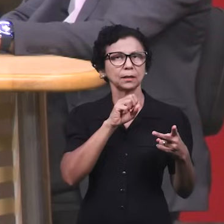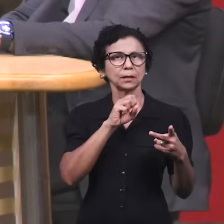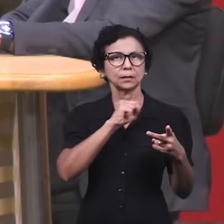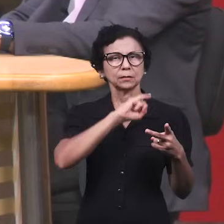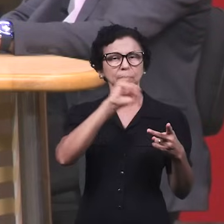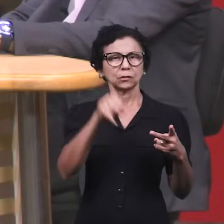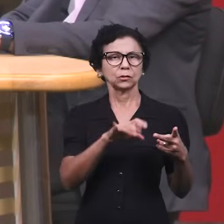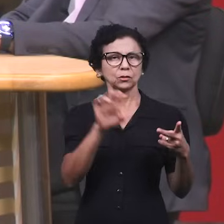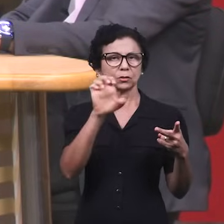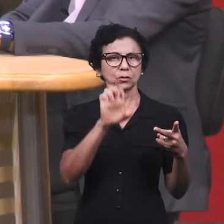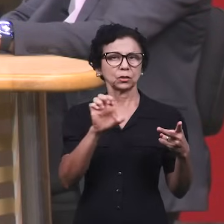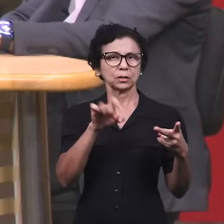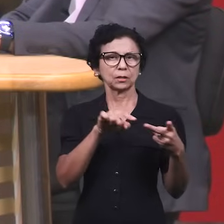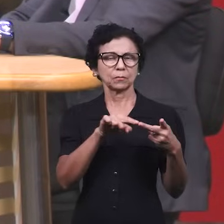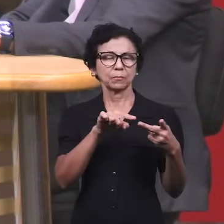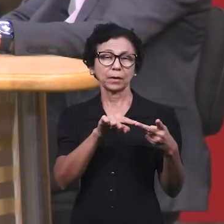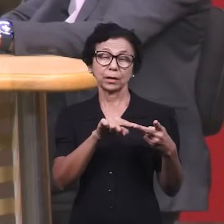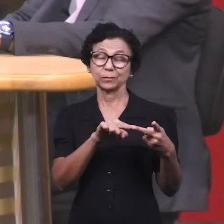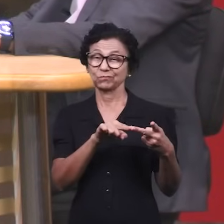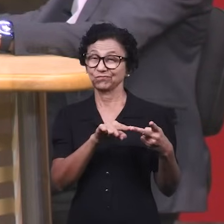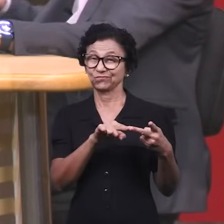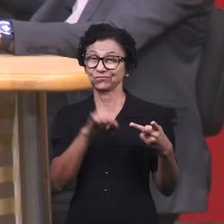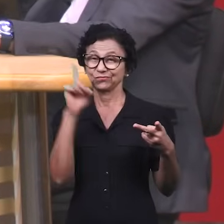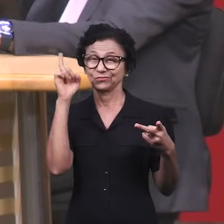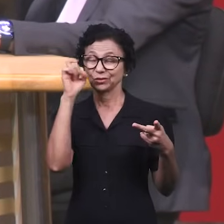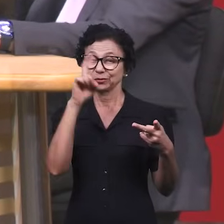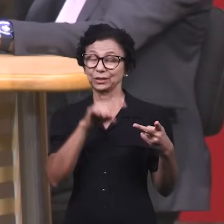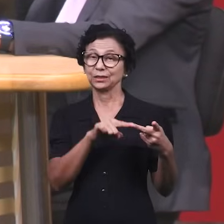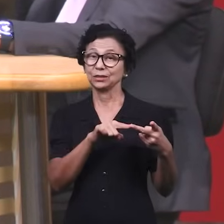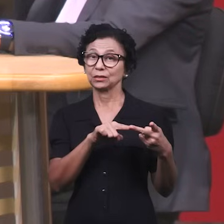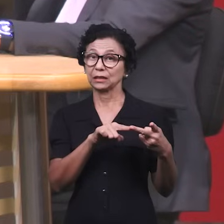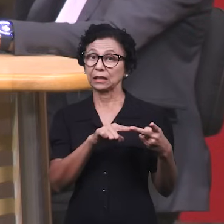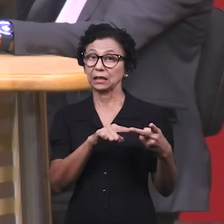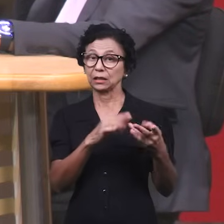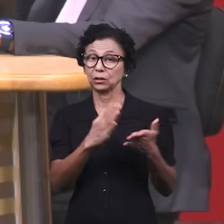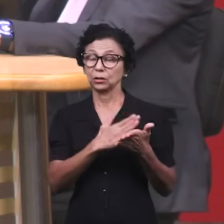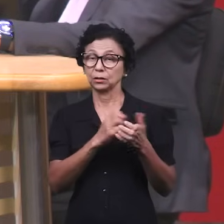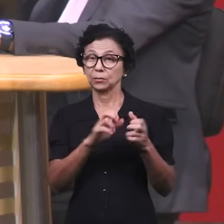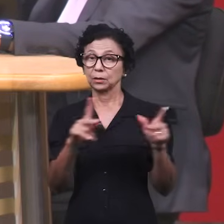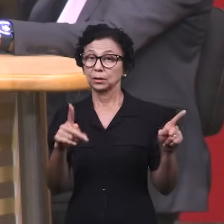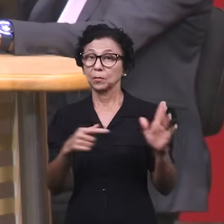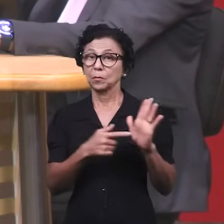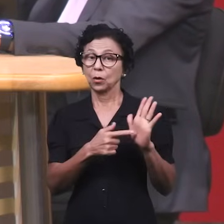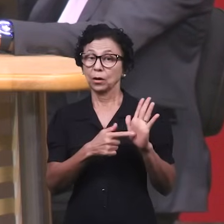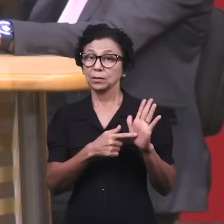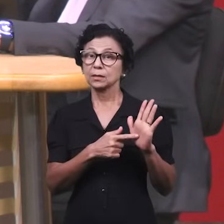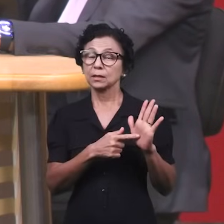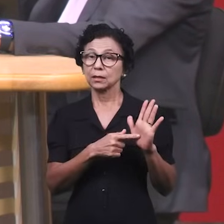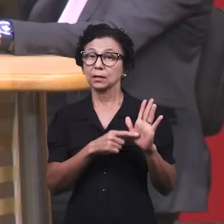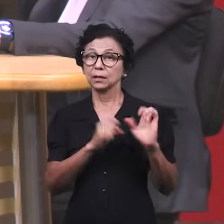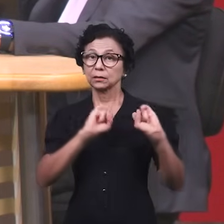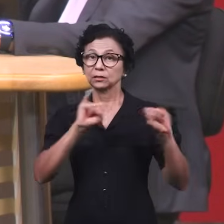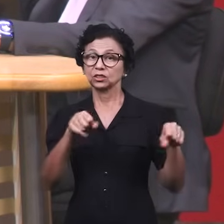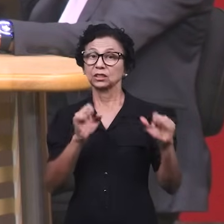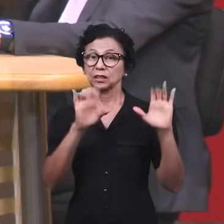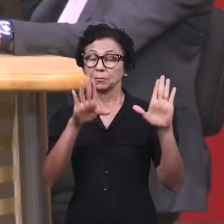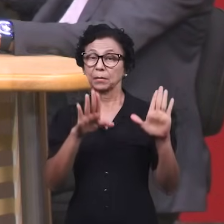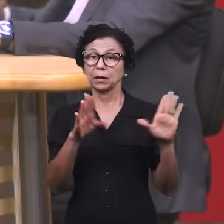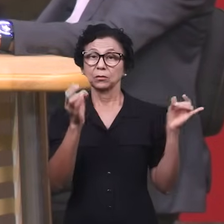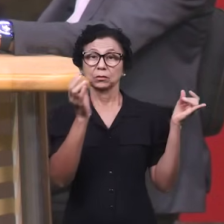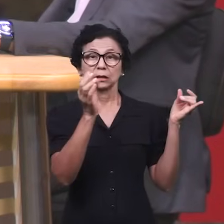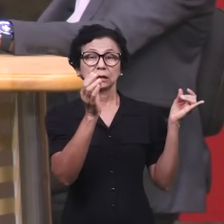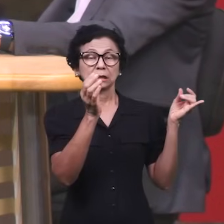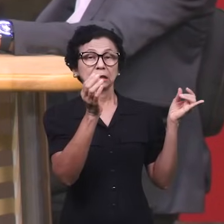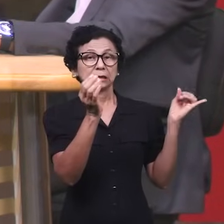negativa que lá em Apocalipse fala dela como a idolatria né como a religião idólatra é é é